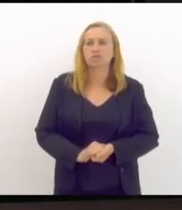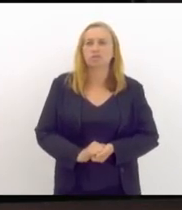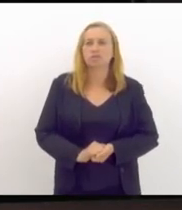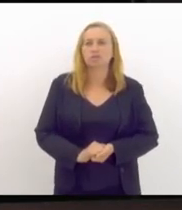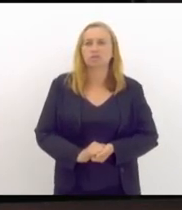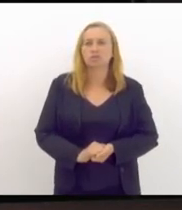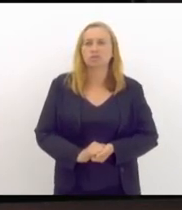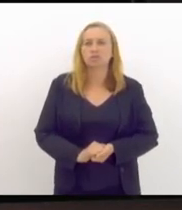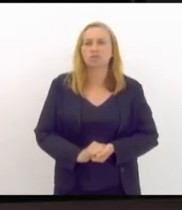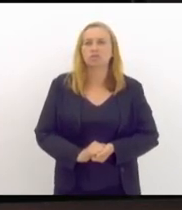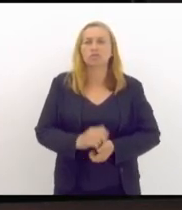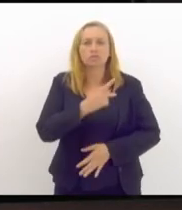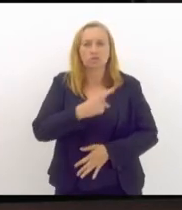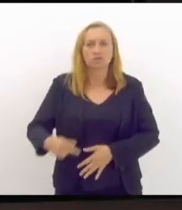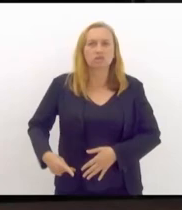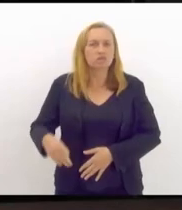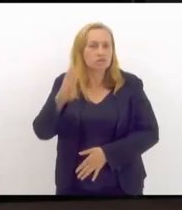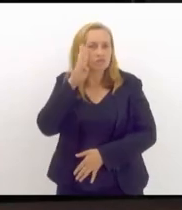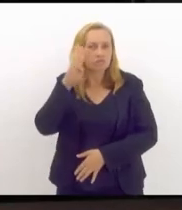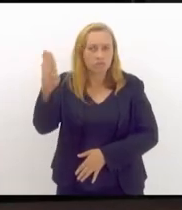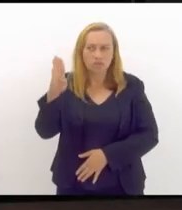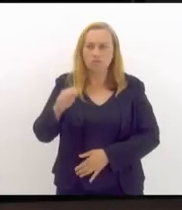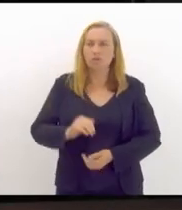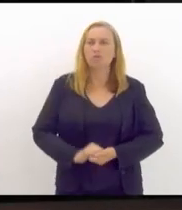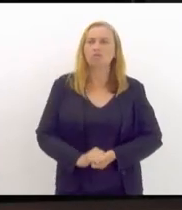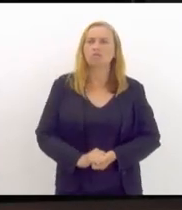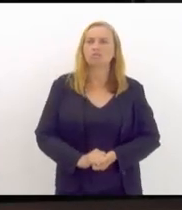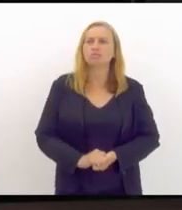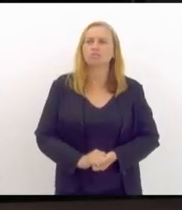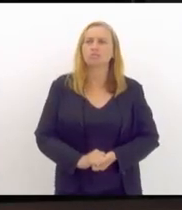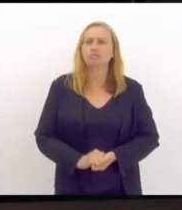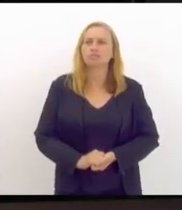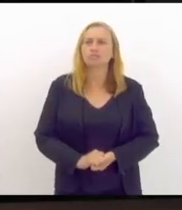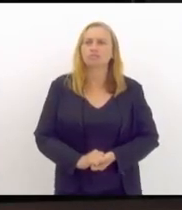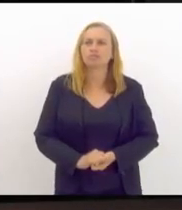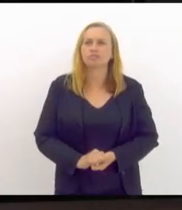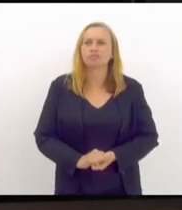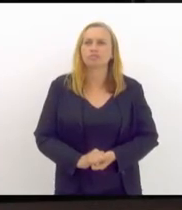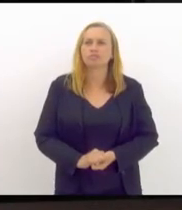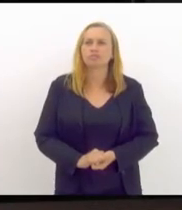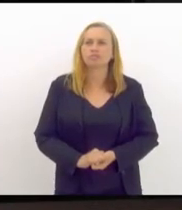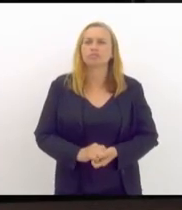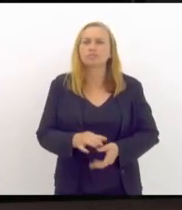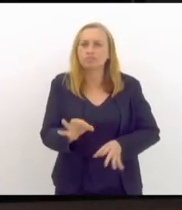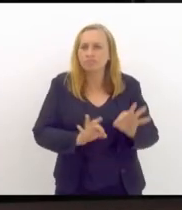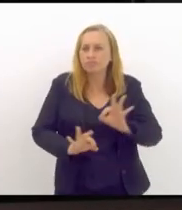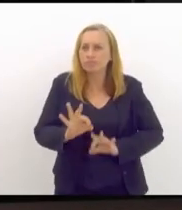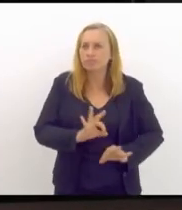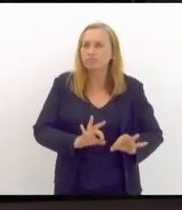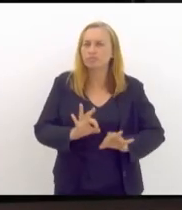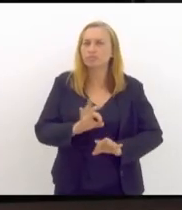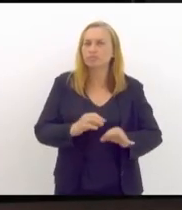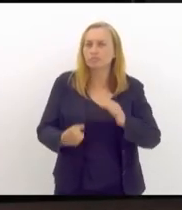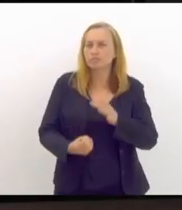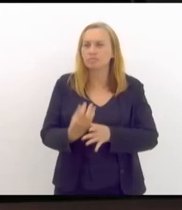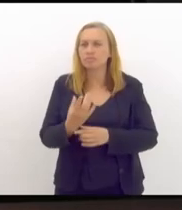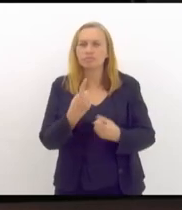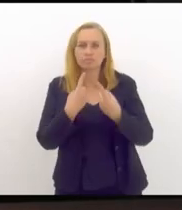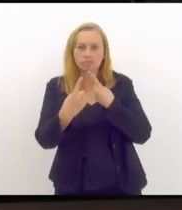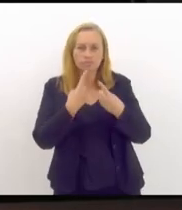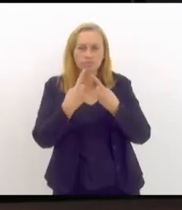acho fundamental que venhamos a se preparar e construir no amplo debate